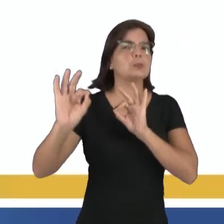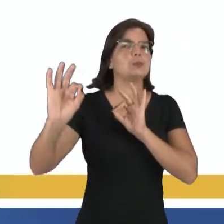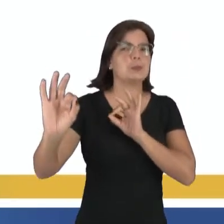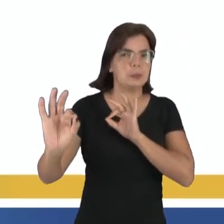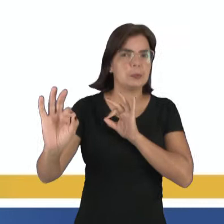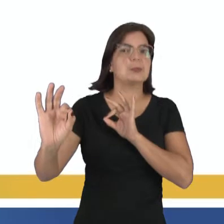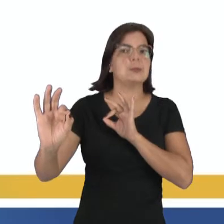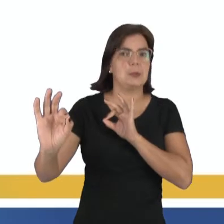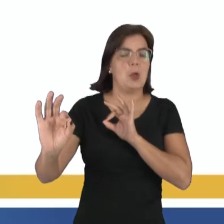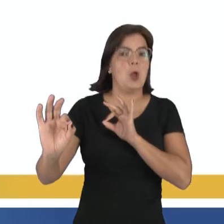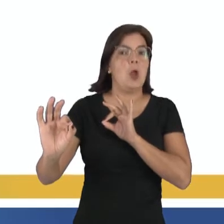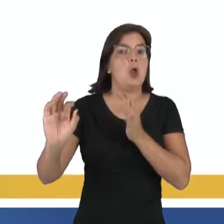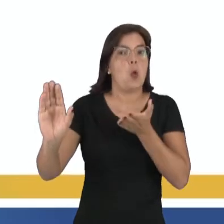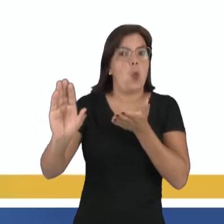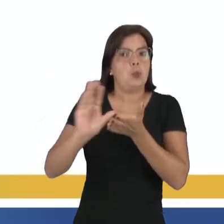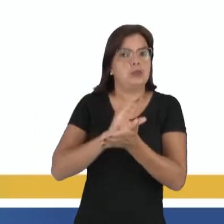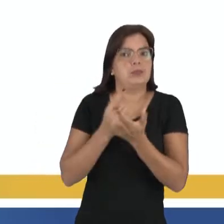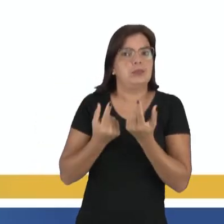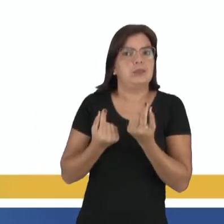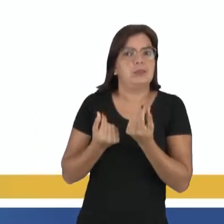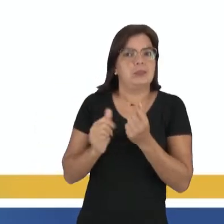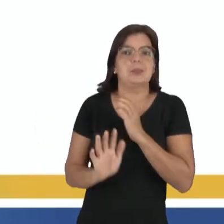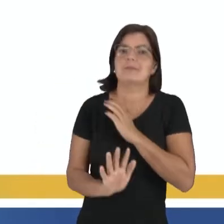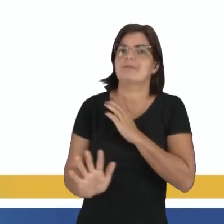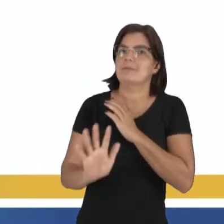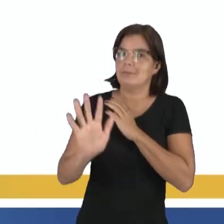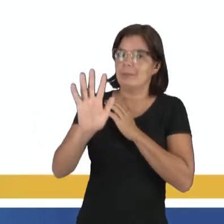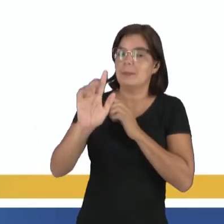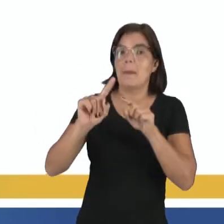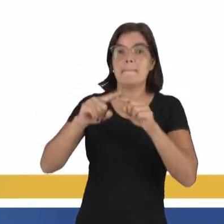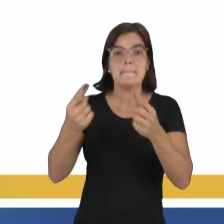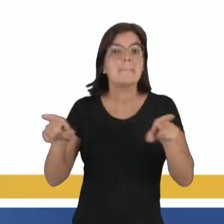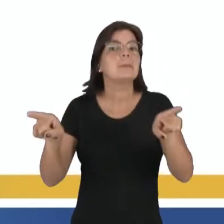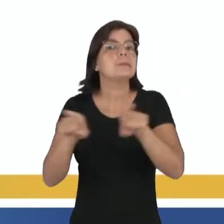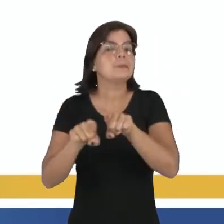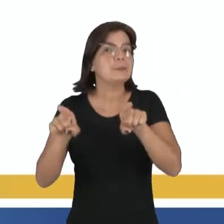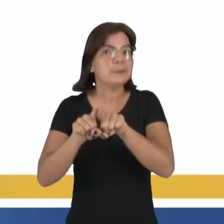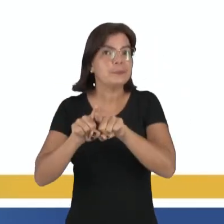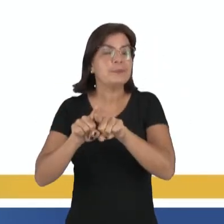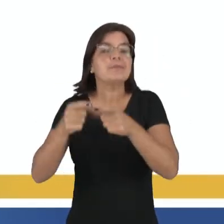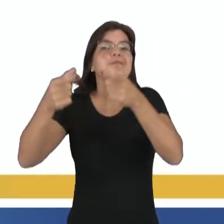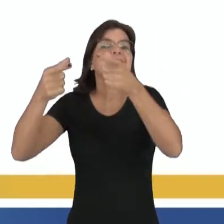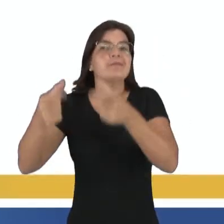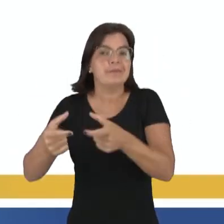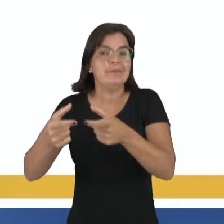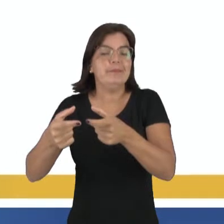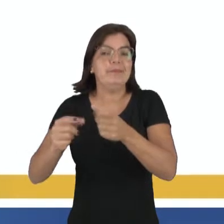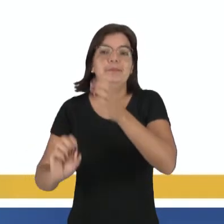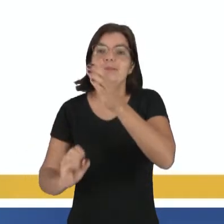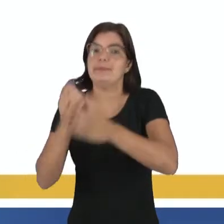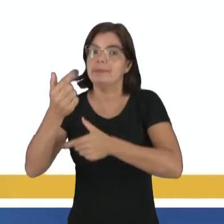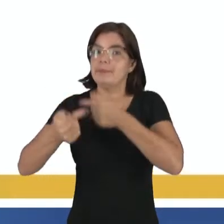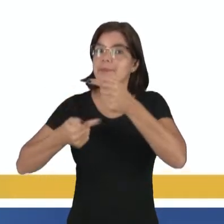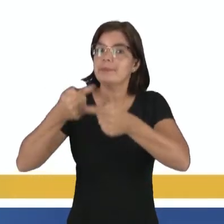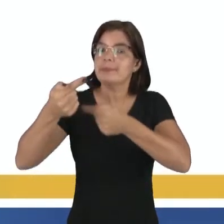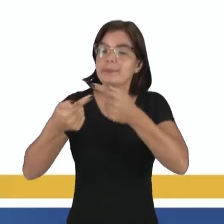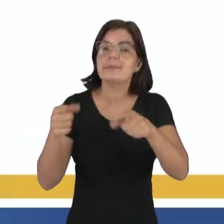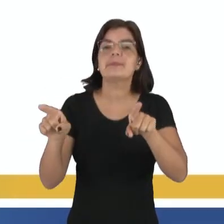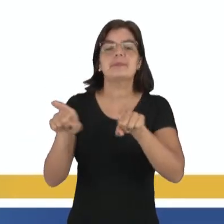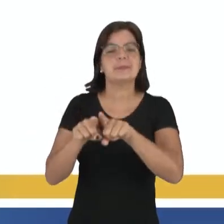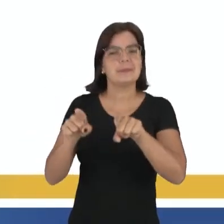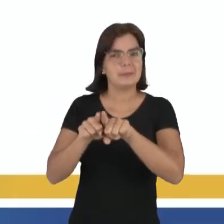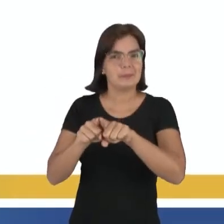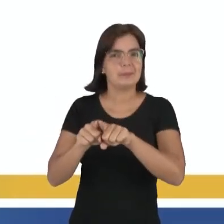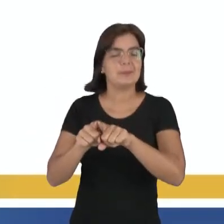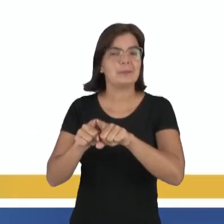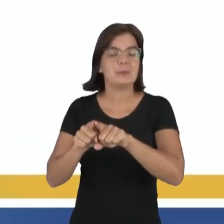como disse, e o custo é maior. Mas também a matéria-prima em determinado lugar, ela é um motor que